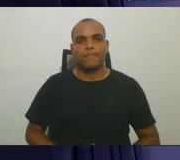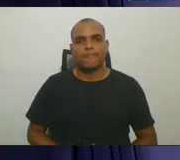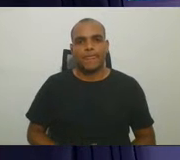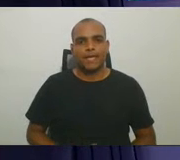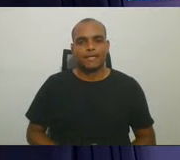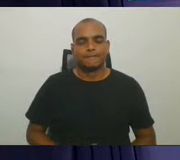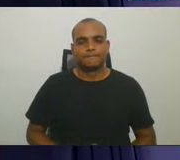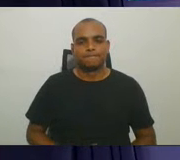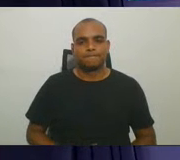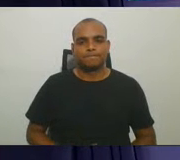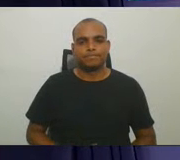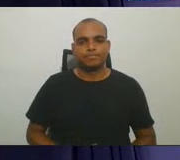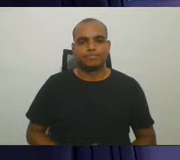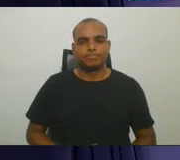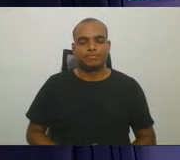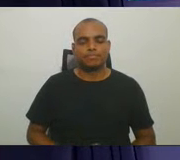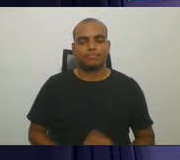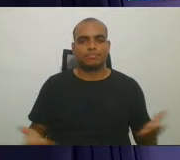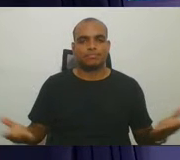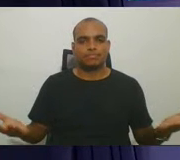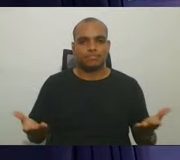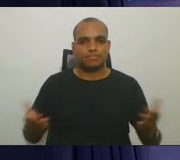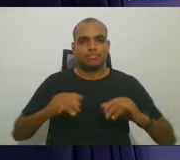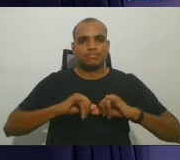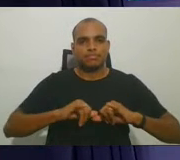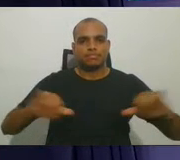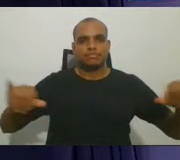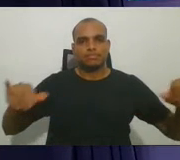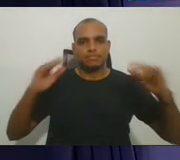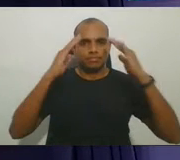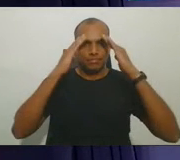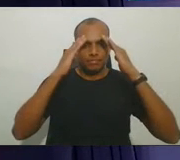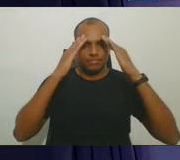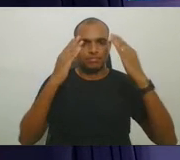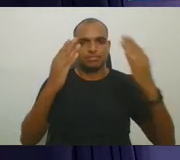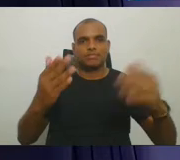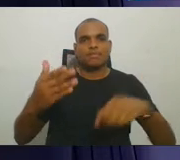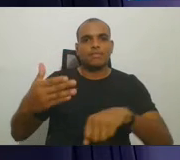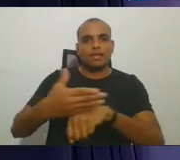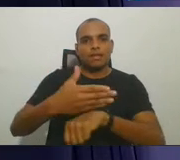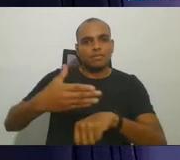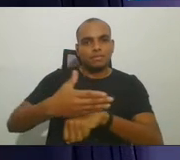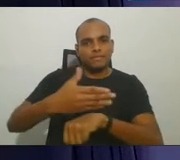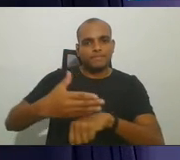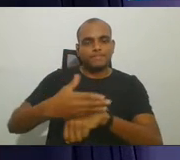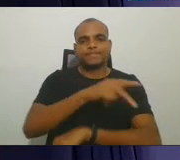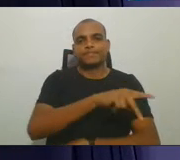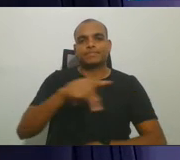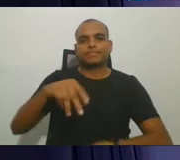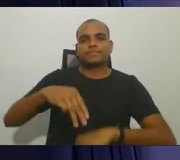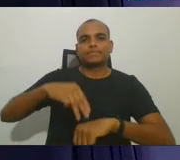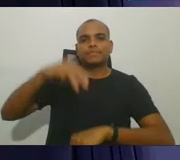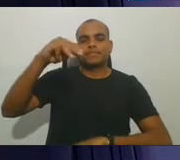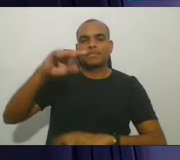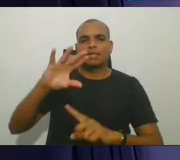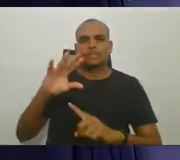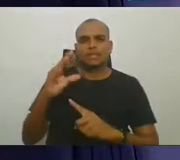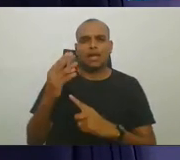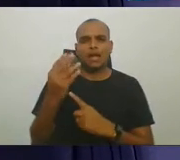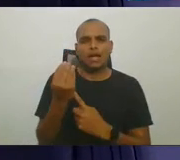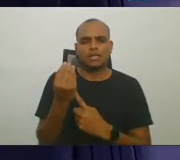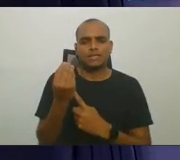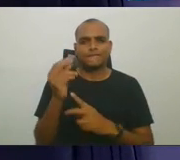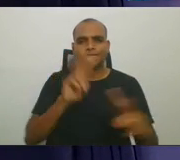e senhores, queremos anunciar e agradecer a presença da professora mestre em Artes Visuais da